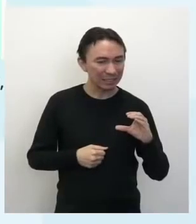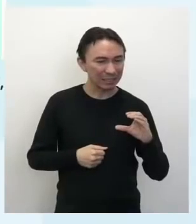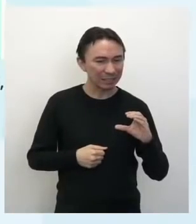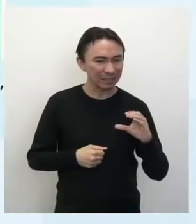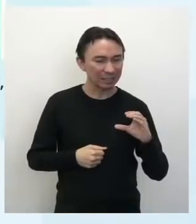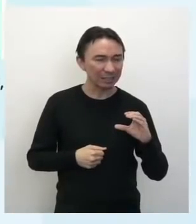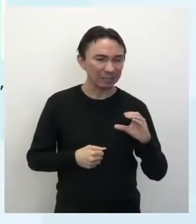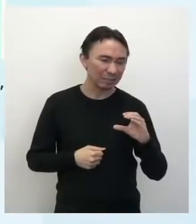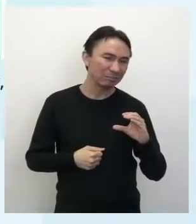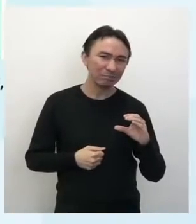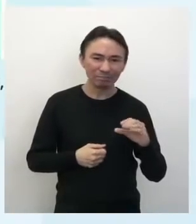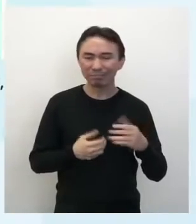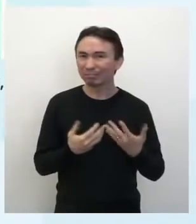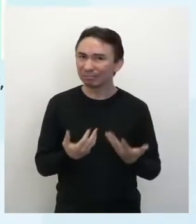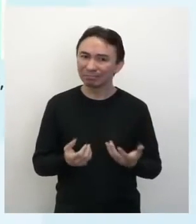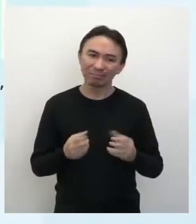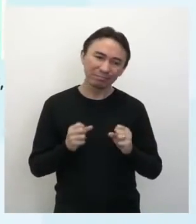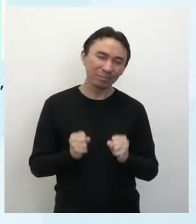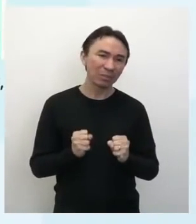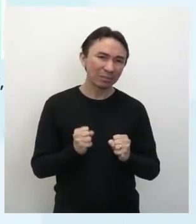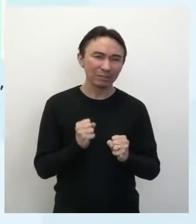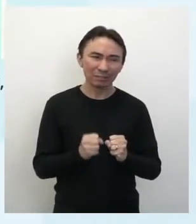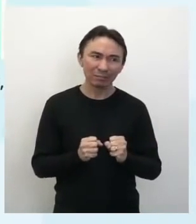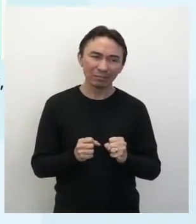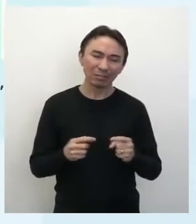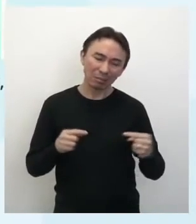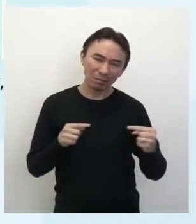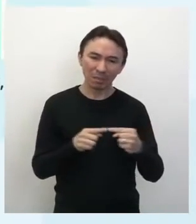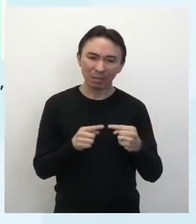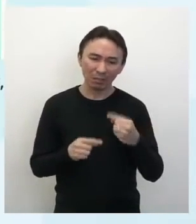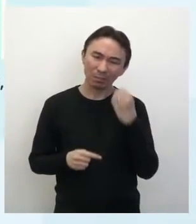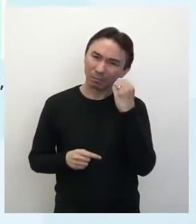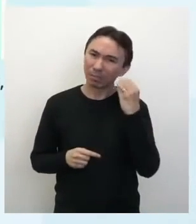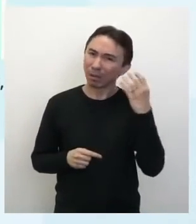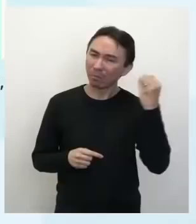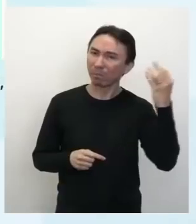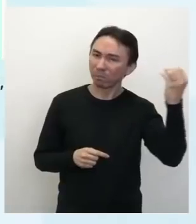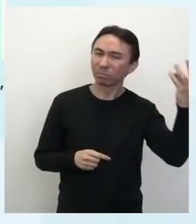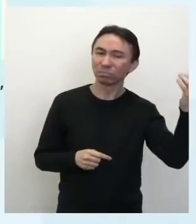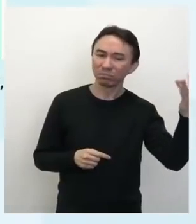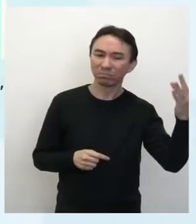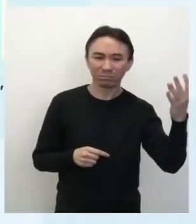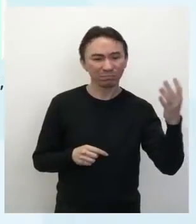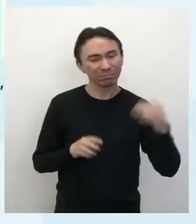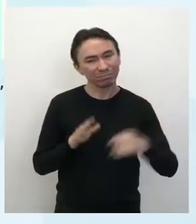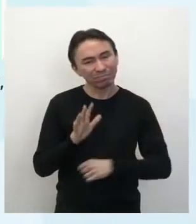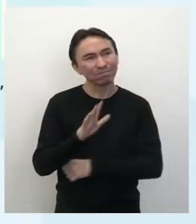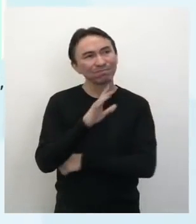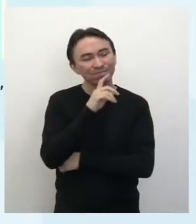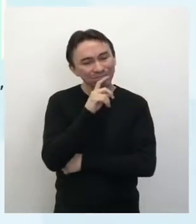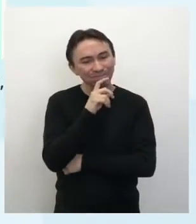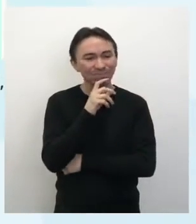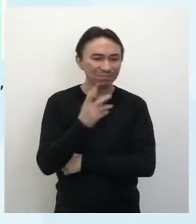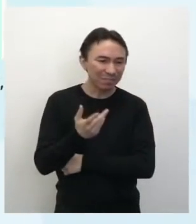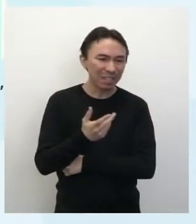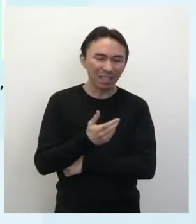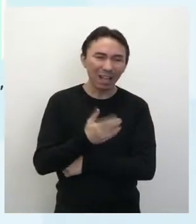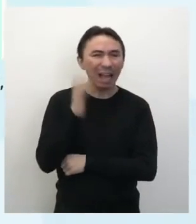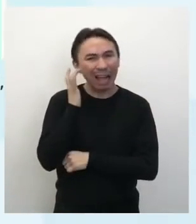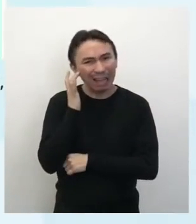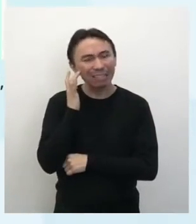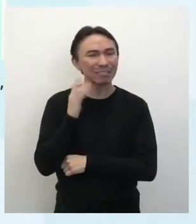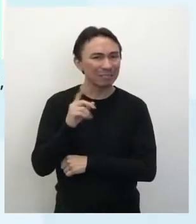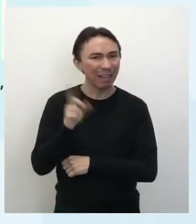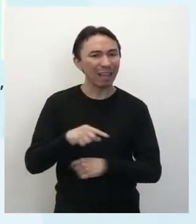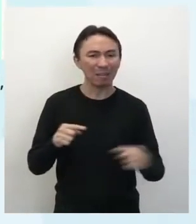Stories, na verdade tem aqui um pouquinho mesmo da parte de viagem, né? Mas eu acho que está mais para B mesmo,